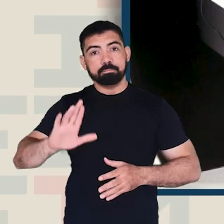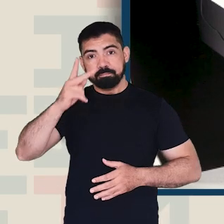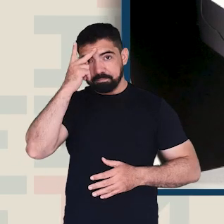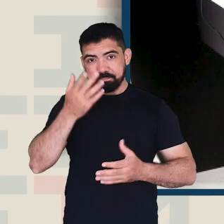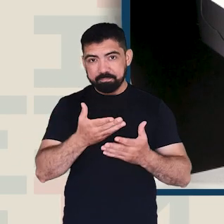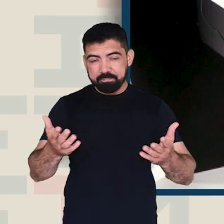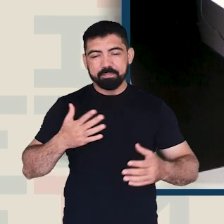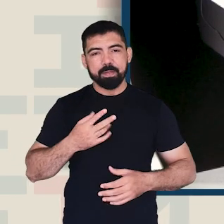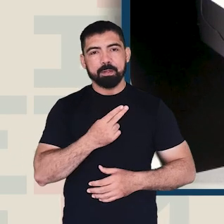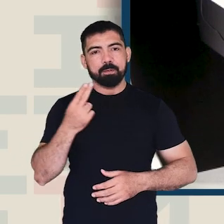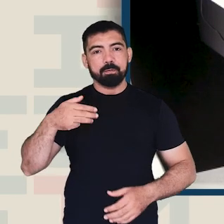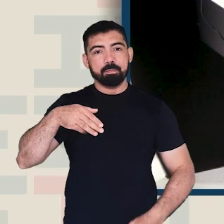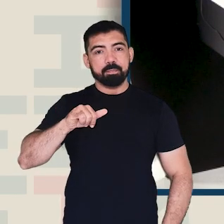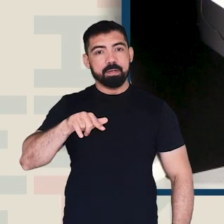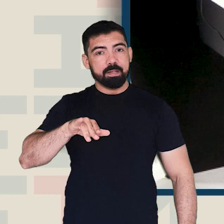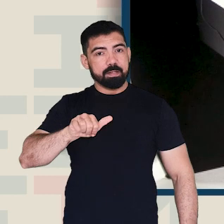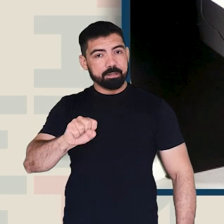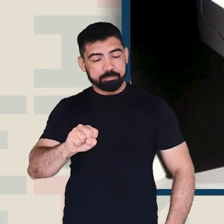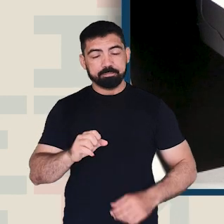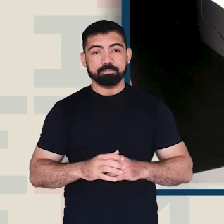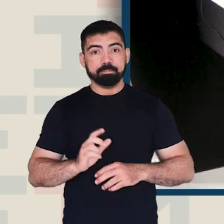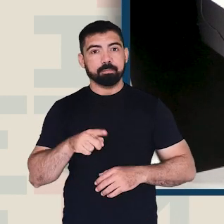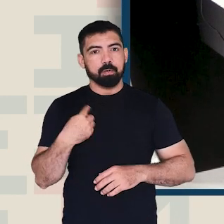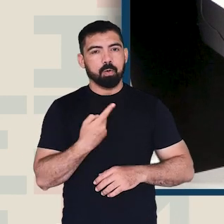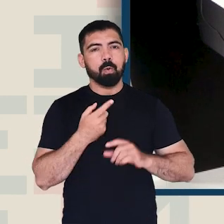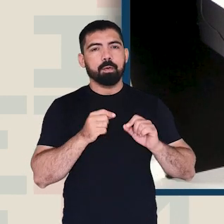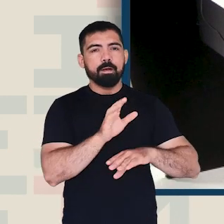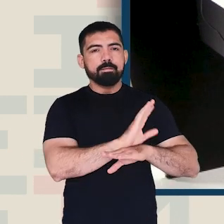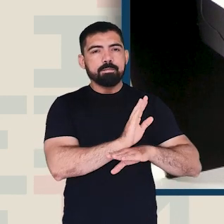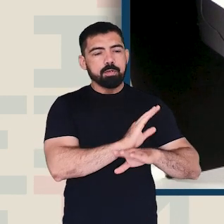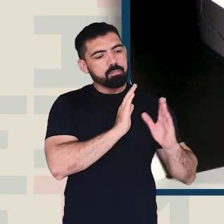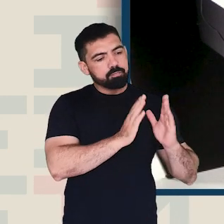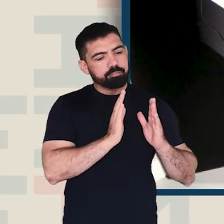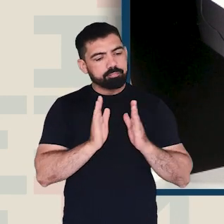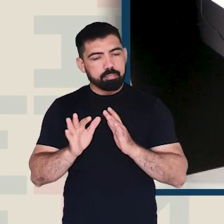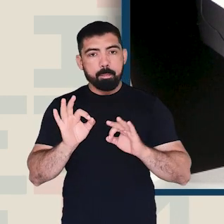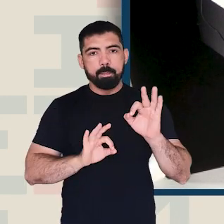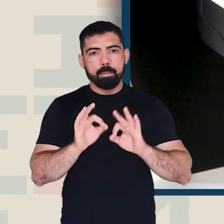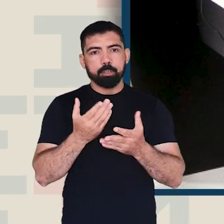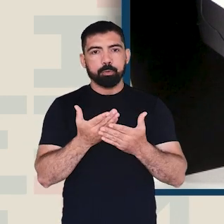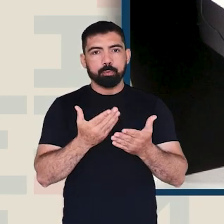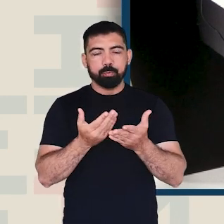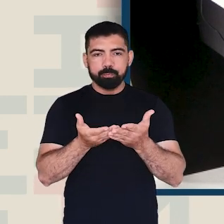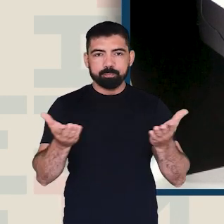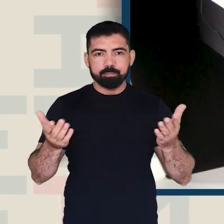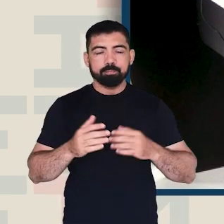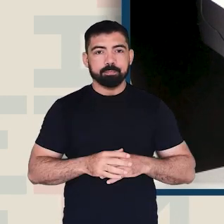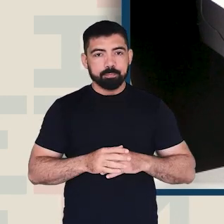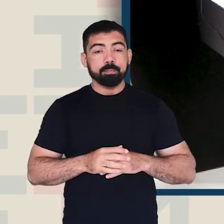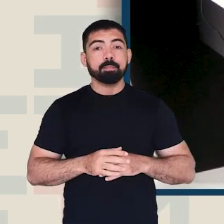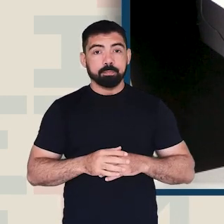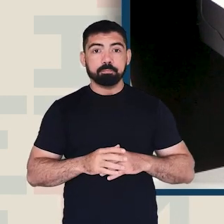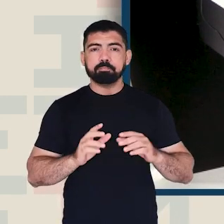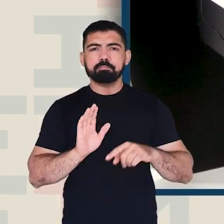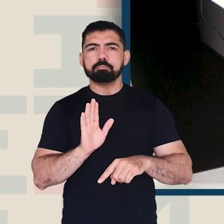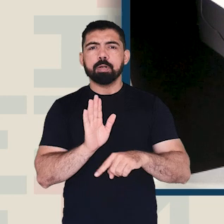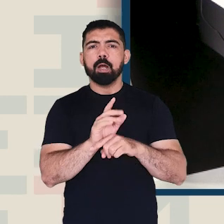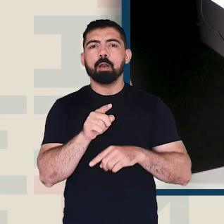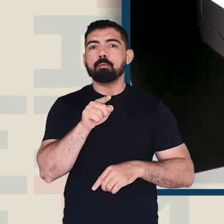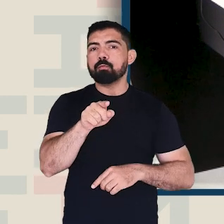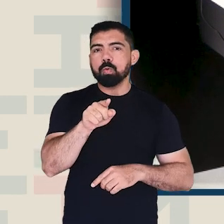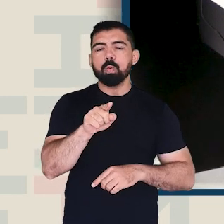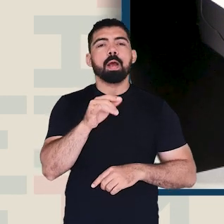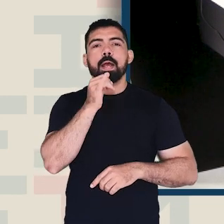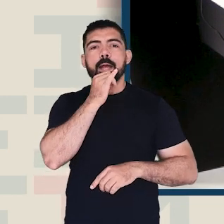E aí, galera, meu nome é Miquel dos Santos. Estamos numa sequência de vídeos preparando estudos para a elaboração de cronogramas de te ajudar